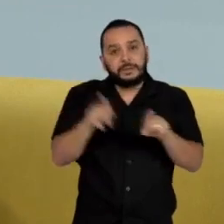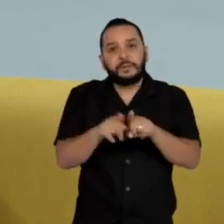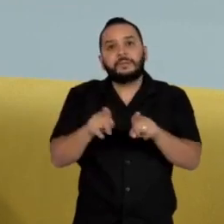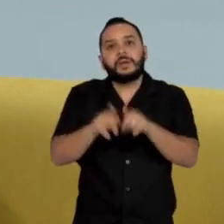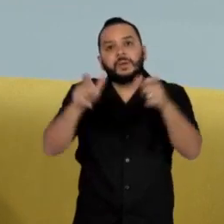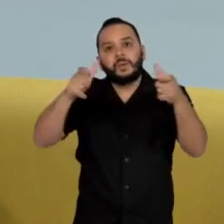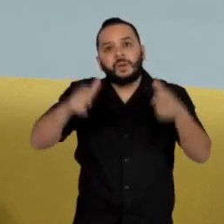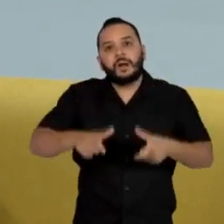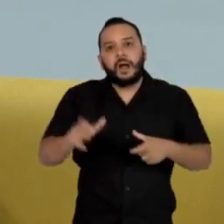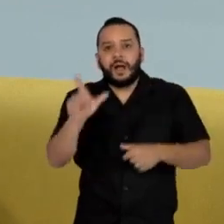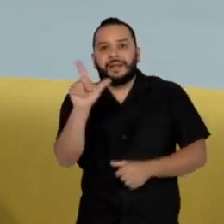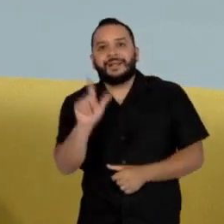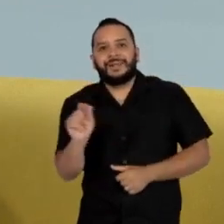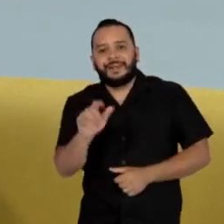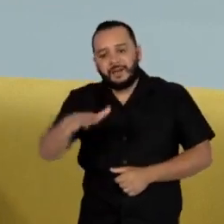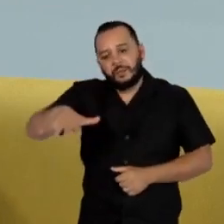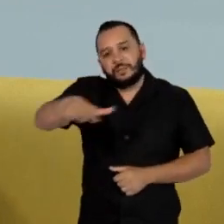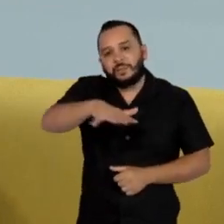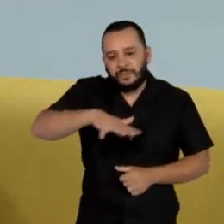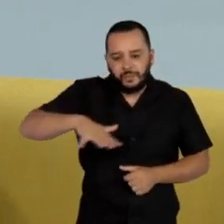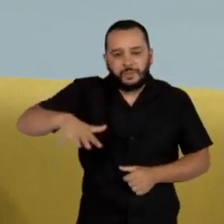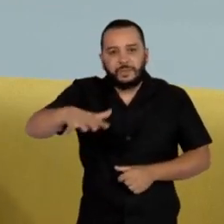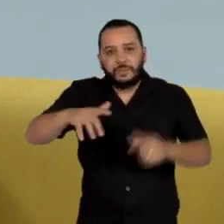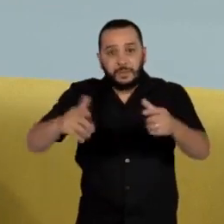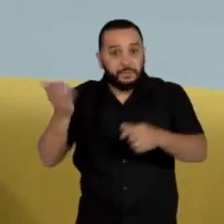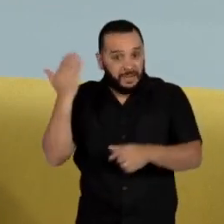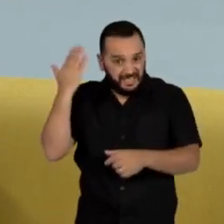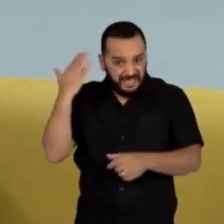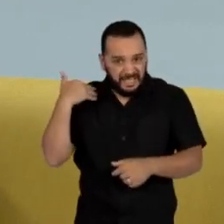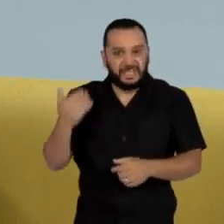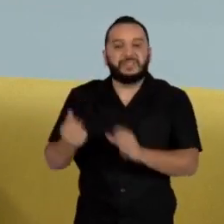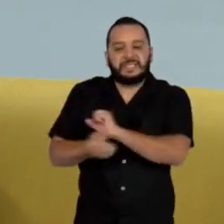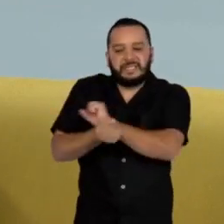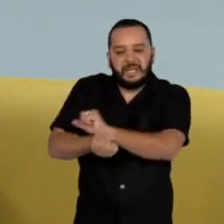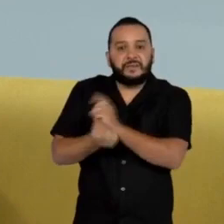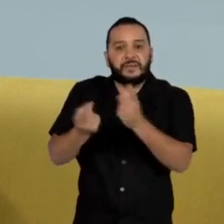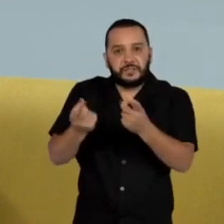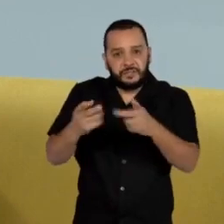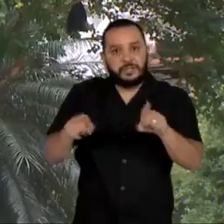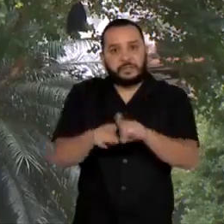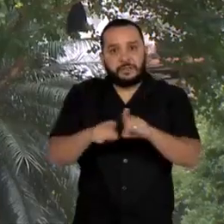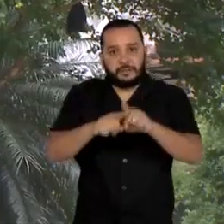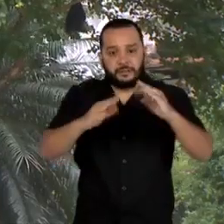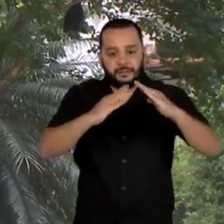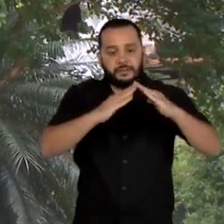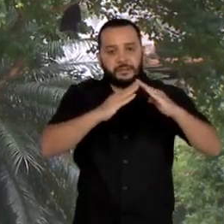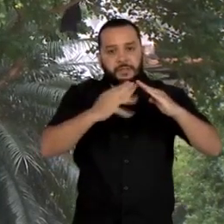não imagina que alguns pontos foram mercado de escravos e até um quilombo.